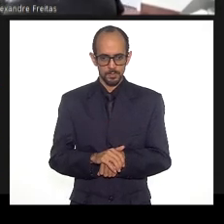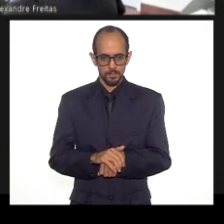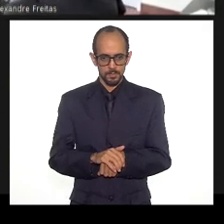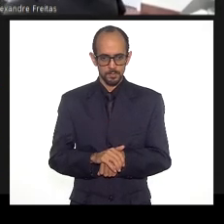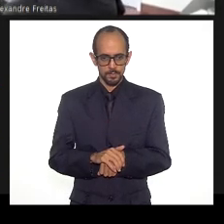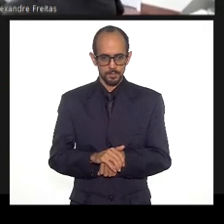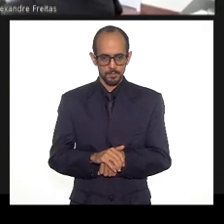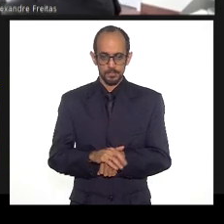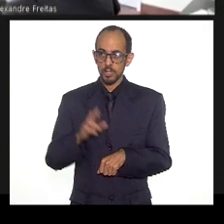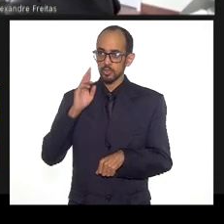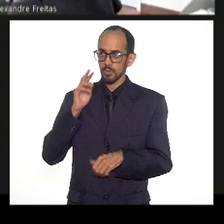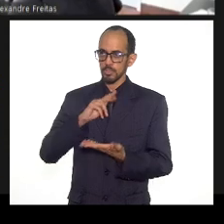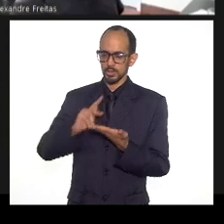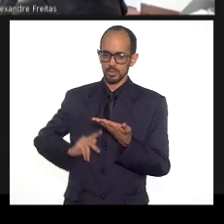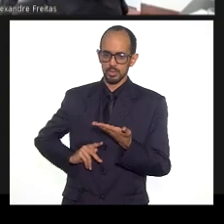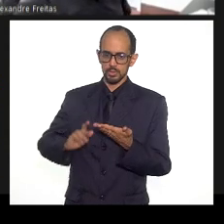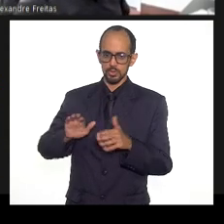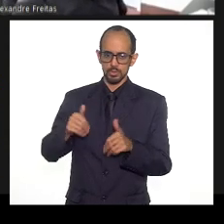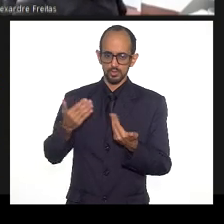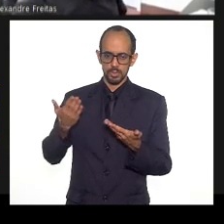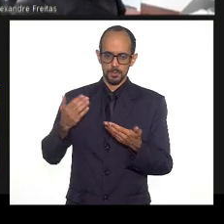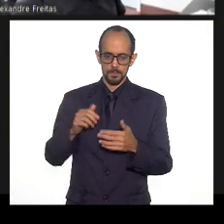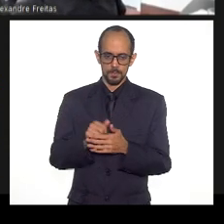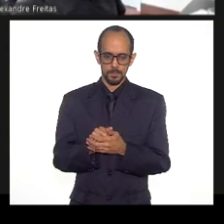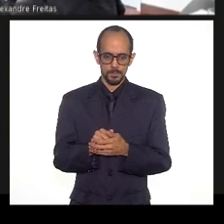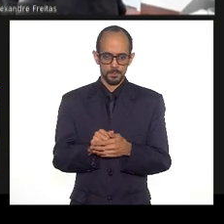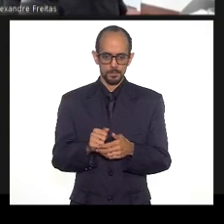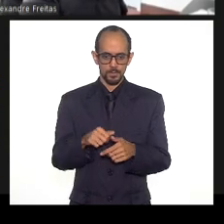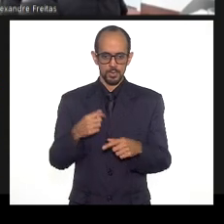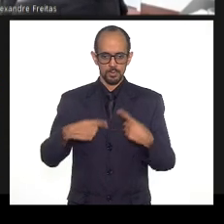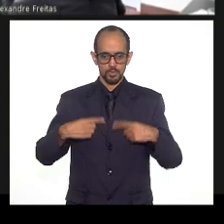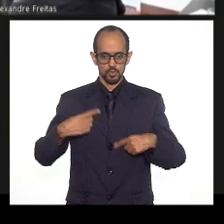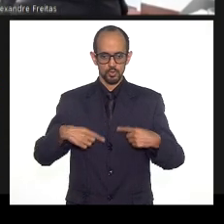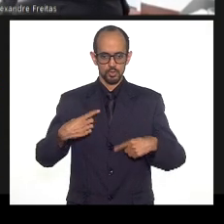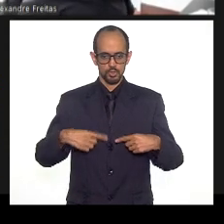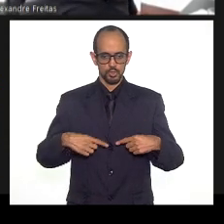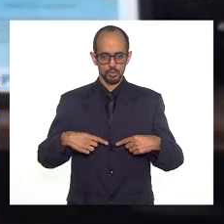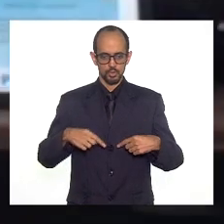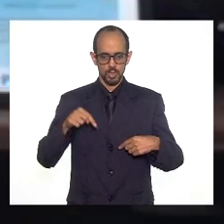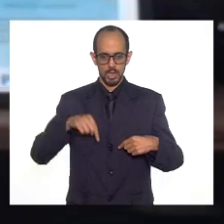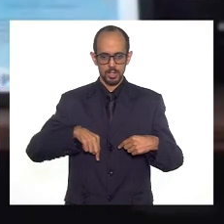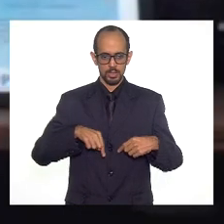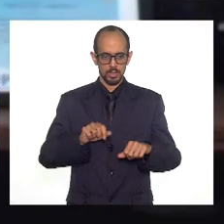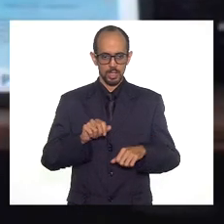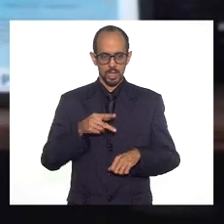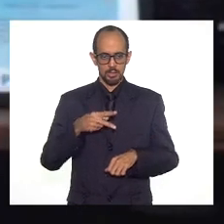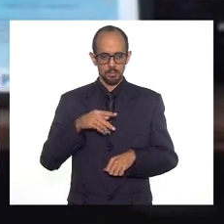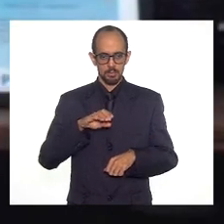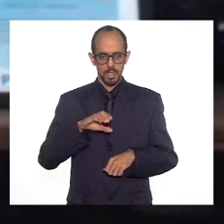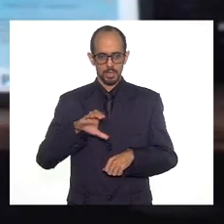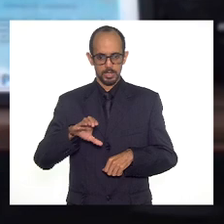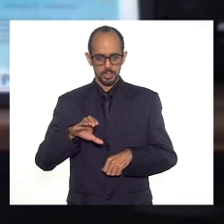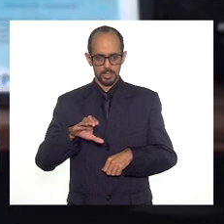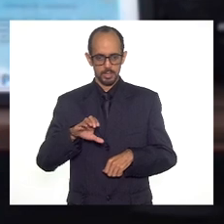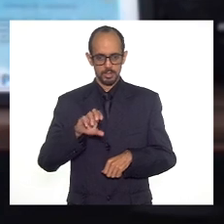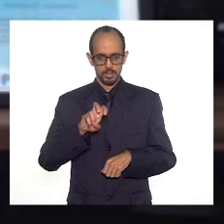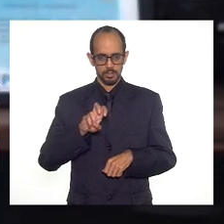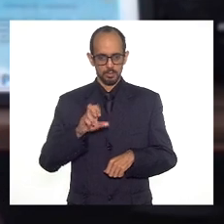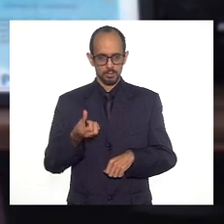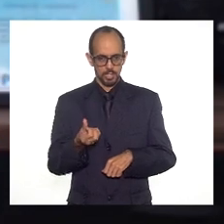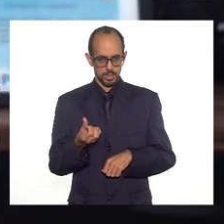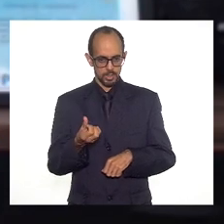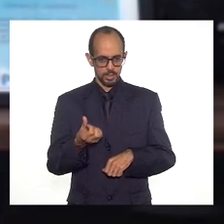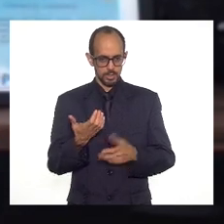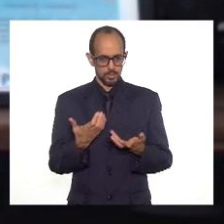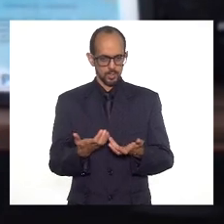Presidente, tá bom. Bom, vamos lá. Estamos aqui discutindo com relação à PEC 56. E aí eu queria